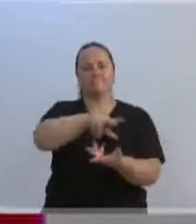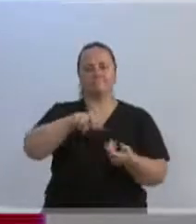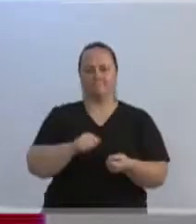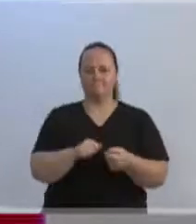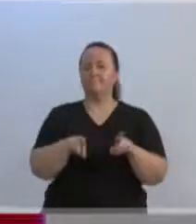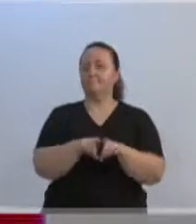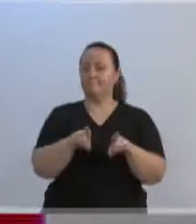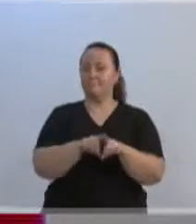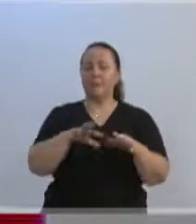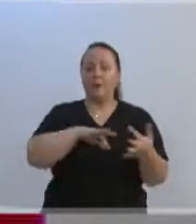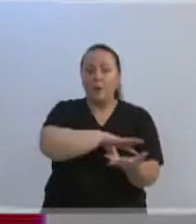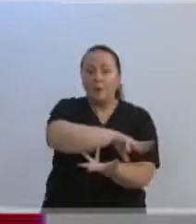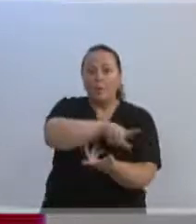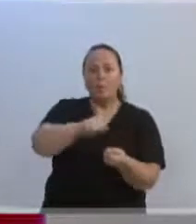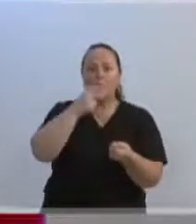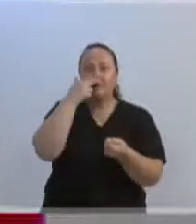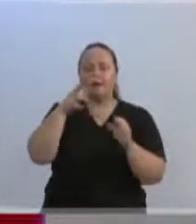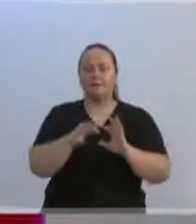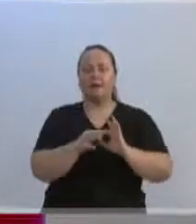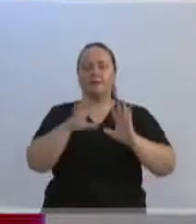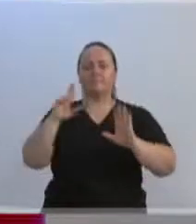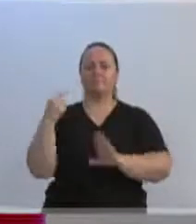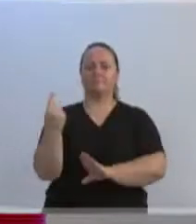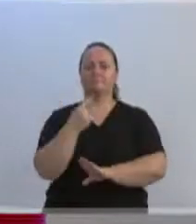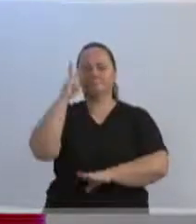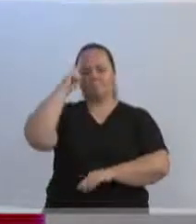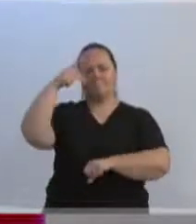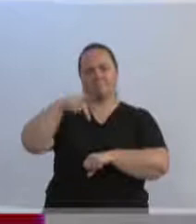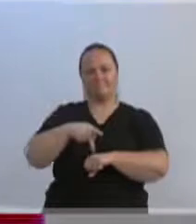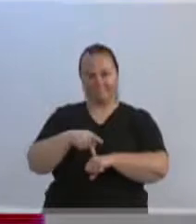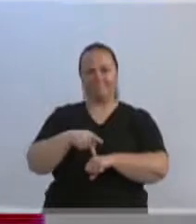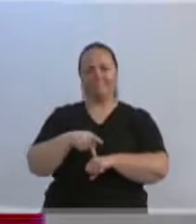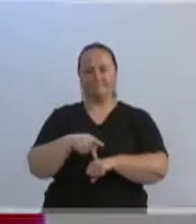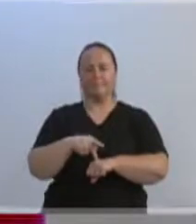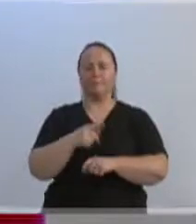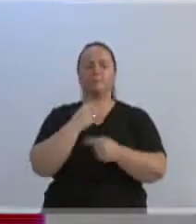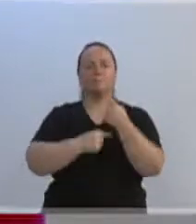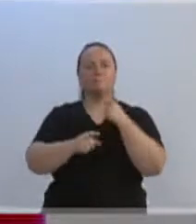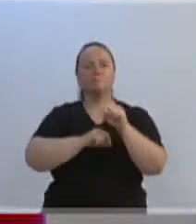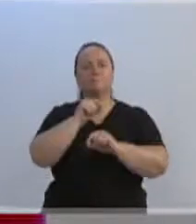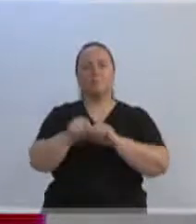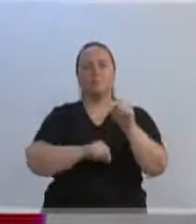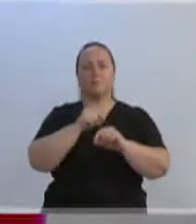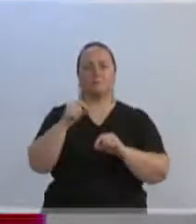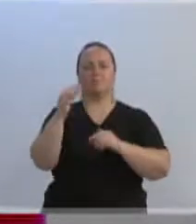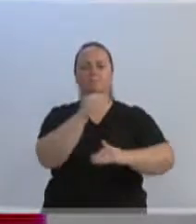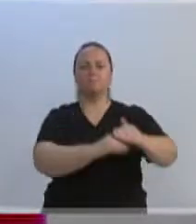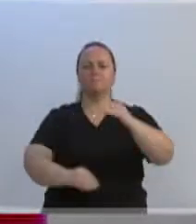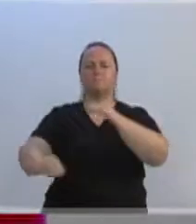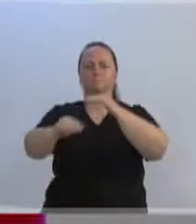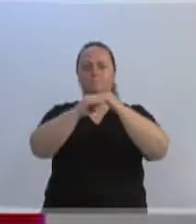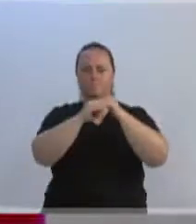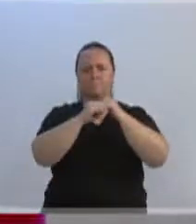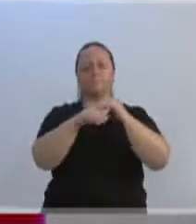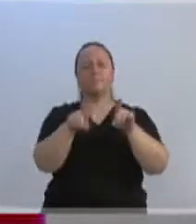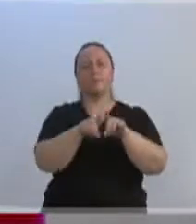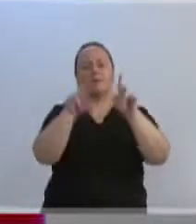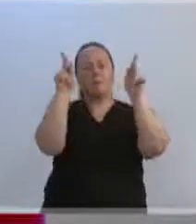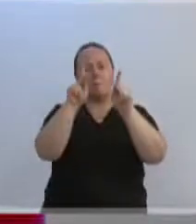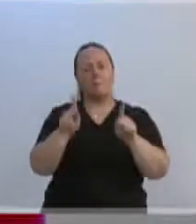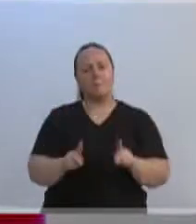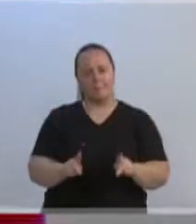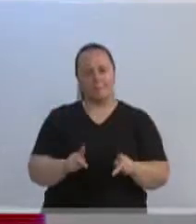cada vez mais interdependente oportunizando a criação de um mundo mais justo e pacífico